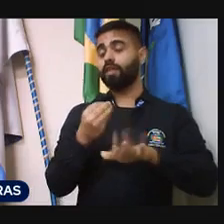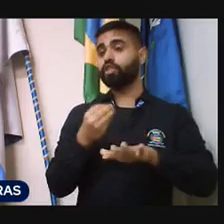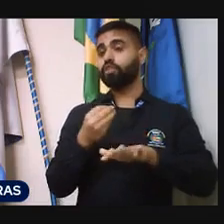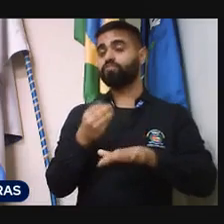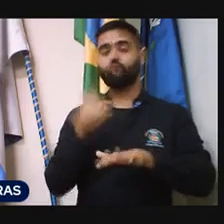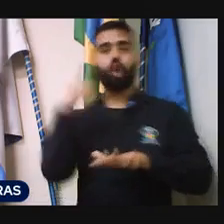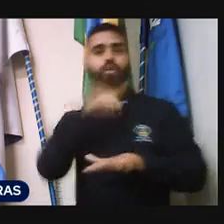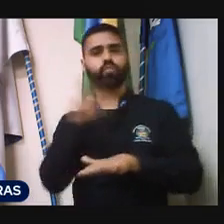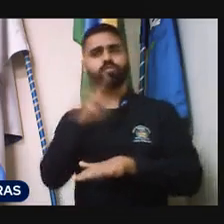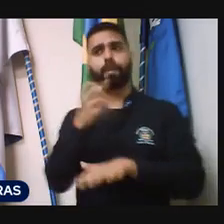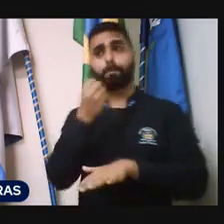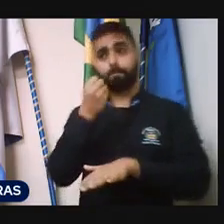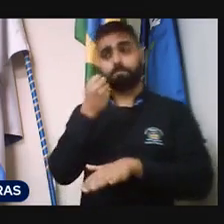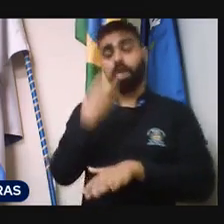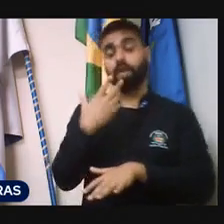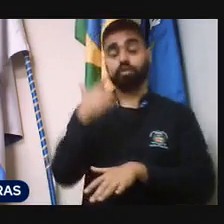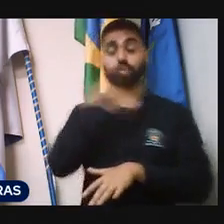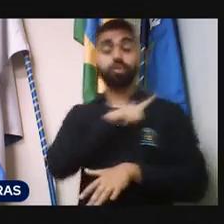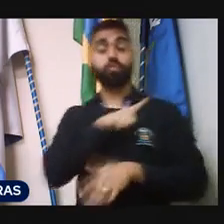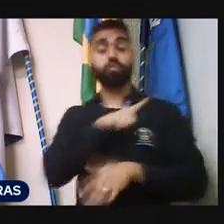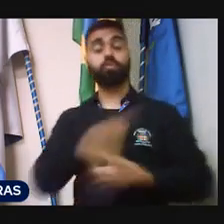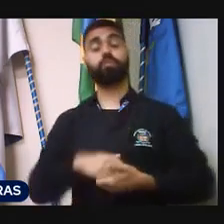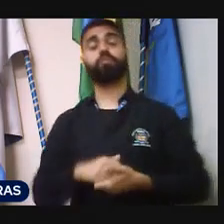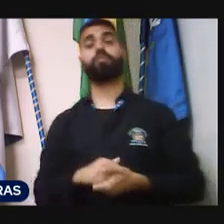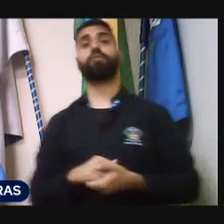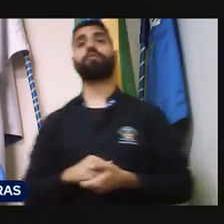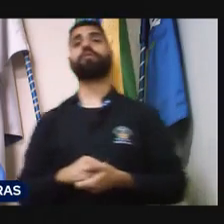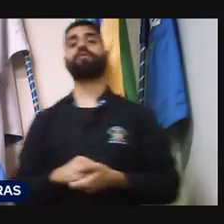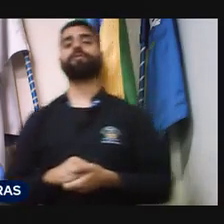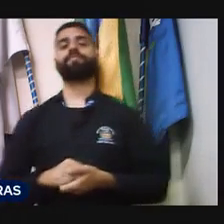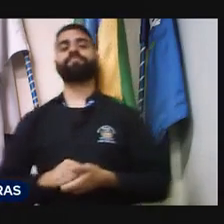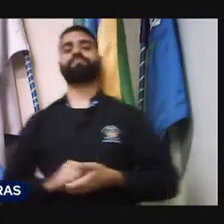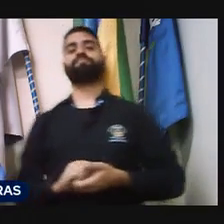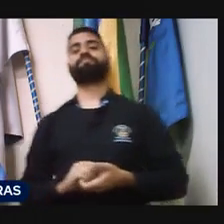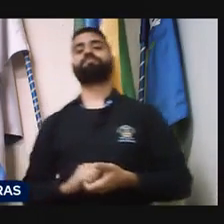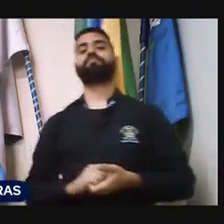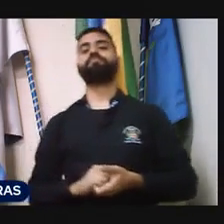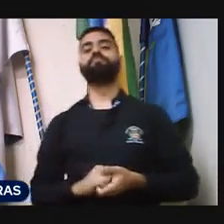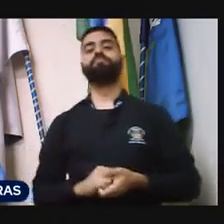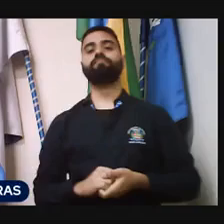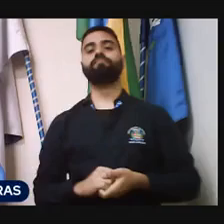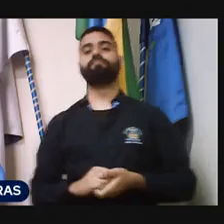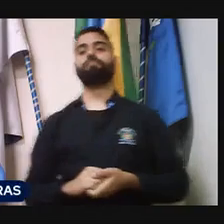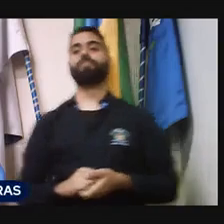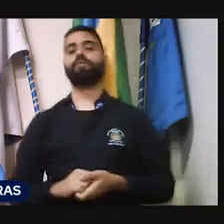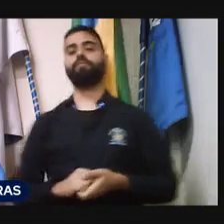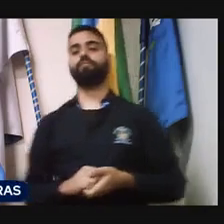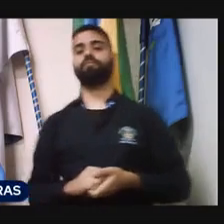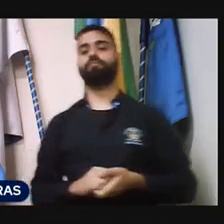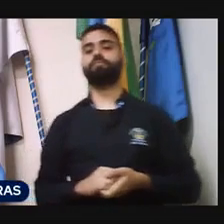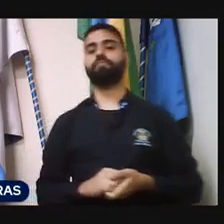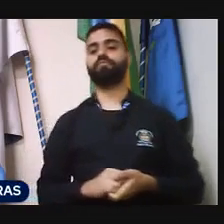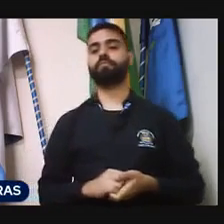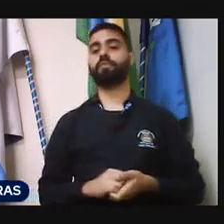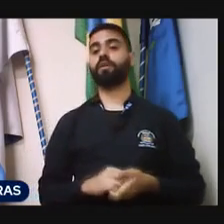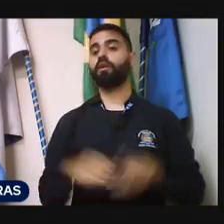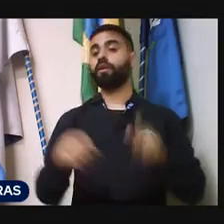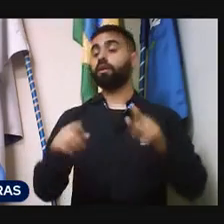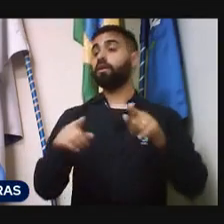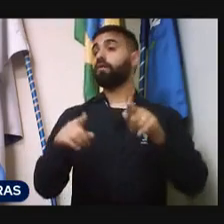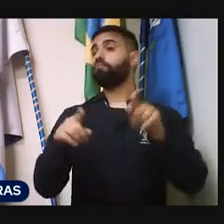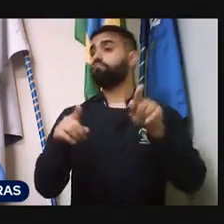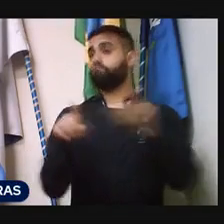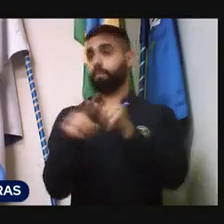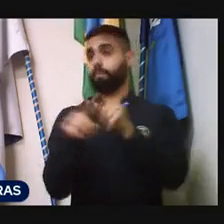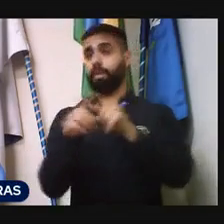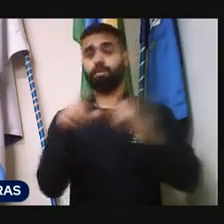né acho que a gente pode falar isso e foram feitas prestações de contas enviadas para os órgãos